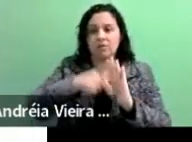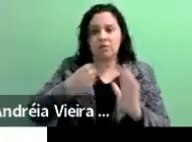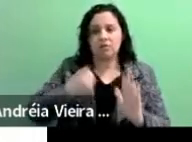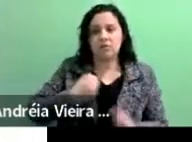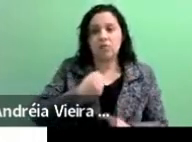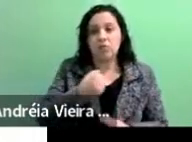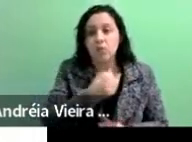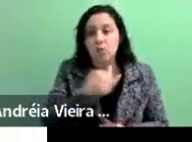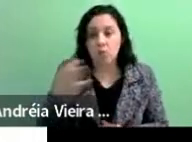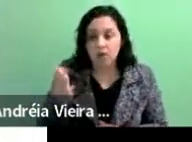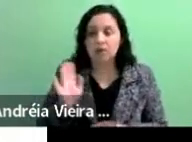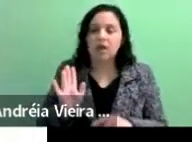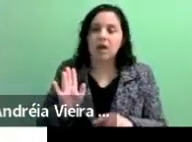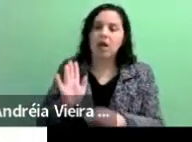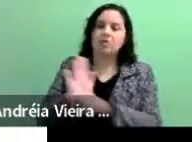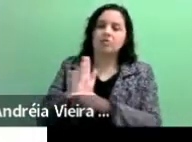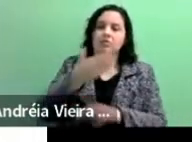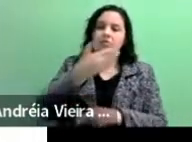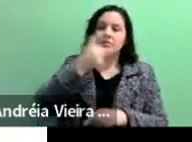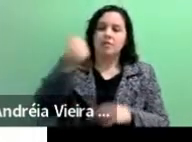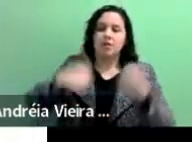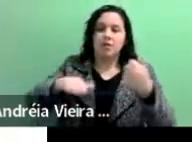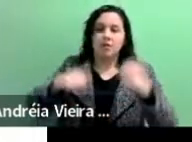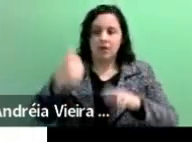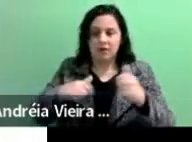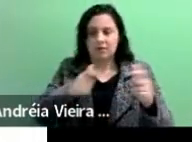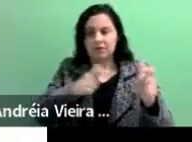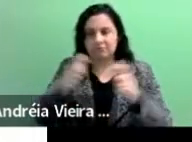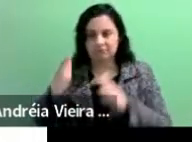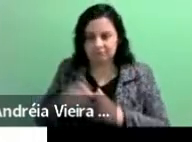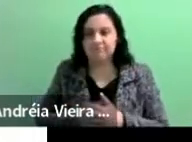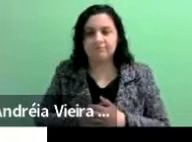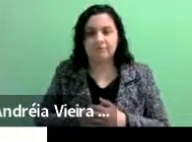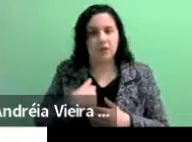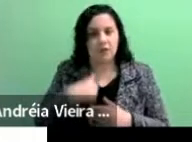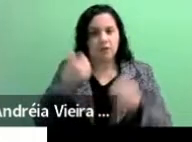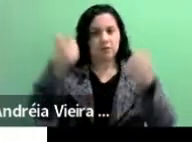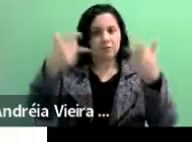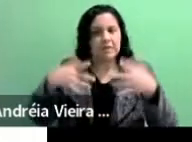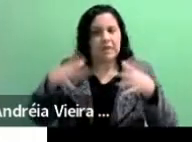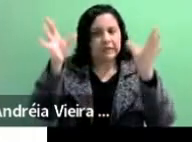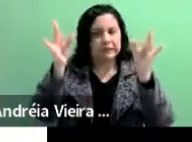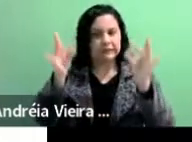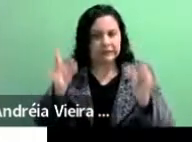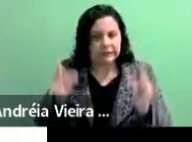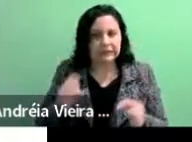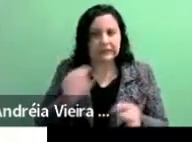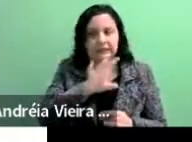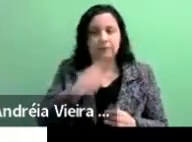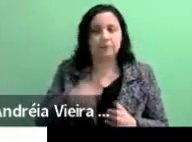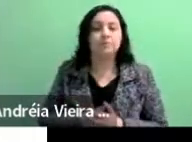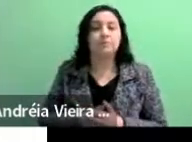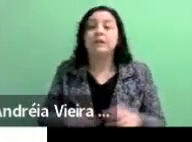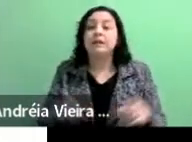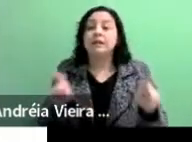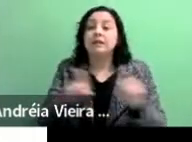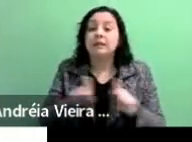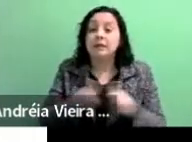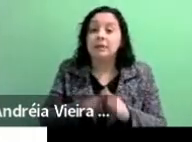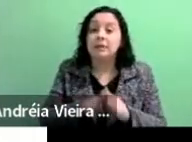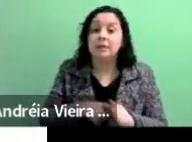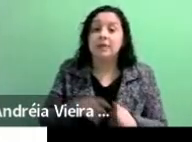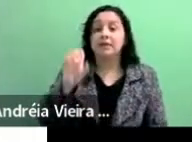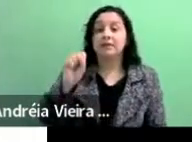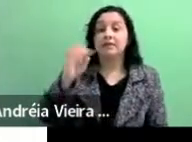do que a Embrapi faz por meio das suas unidades. Eu mostro os detalhes de cada um desses instrumentos. O nosso ciclo de startups, né, o nosso programa